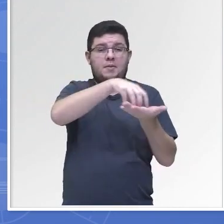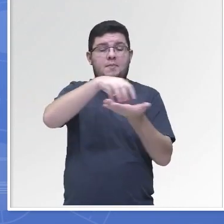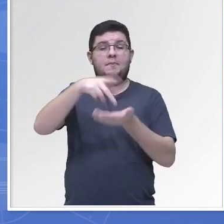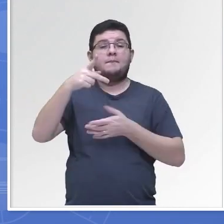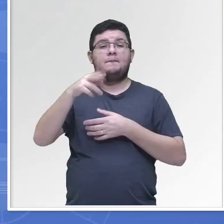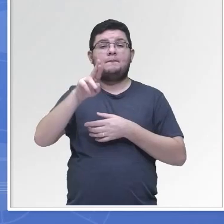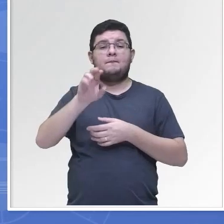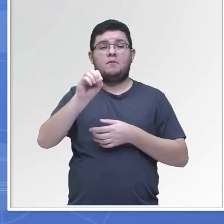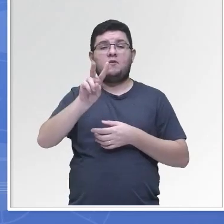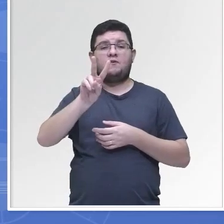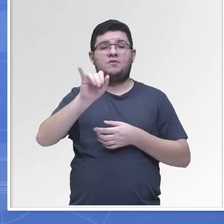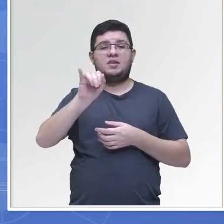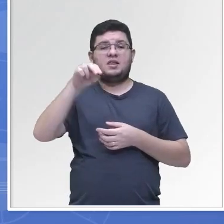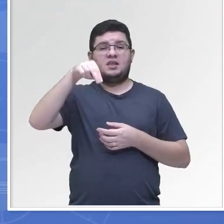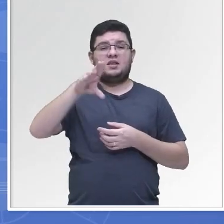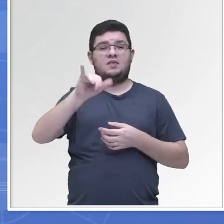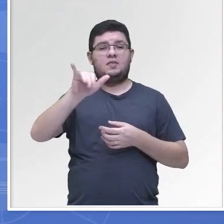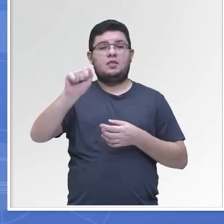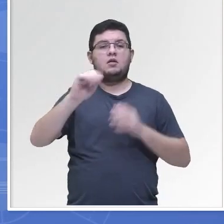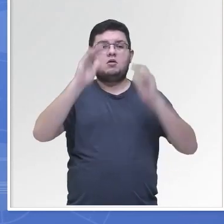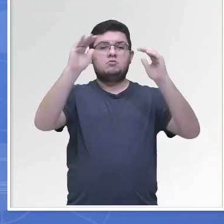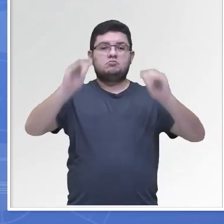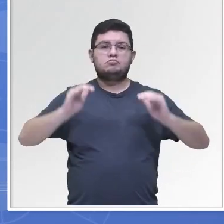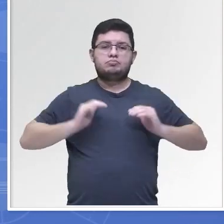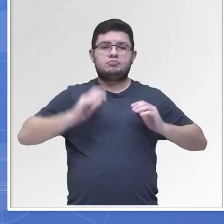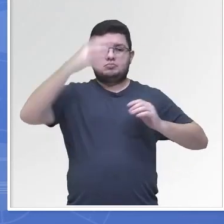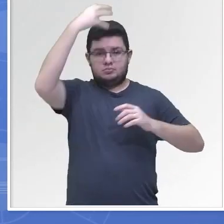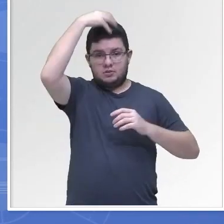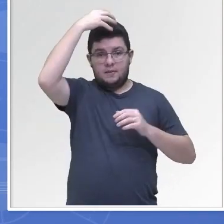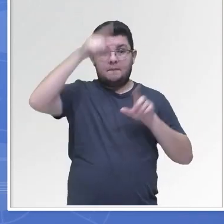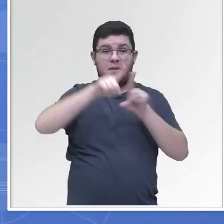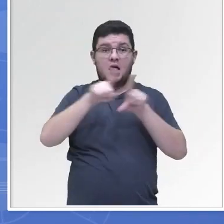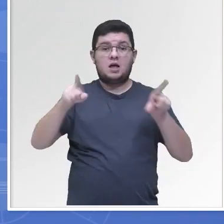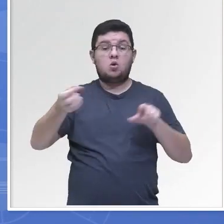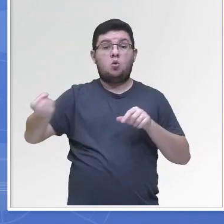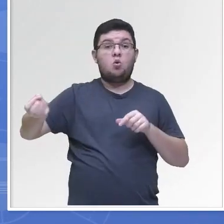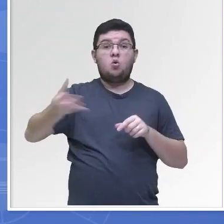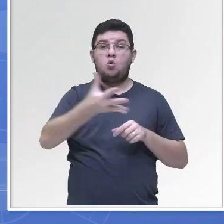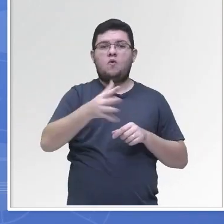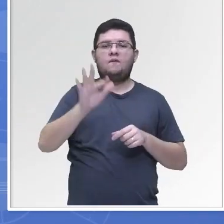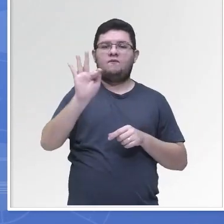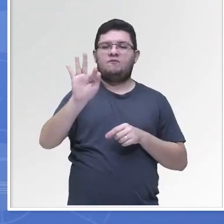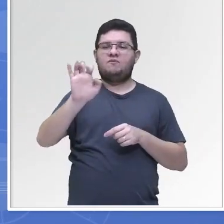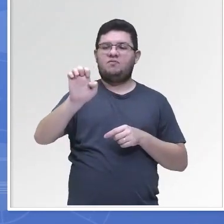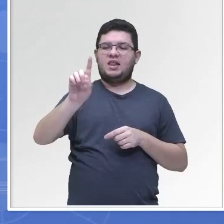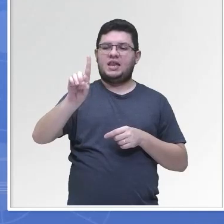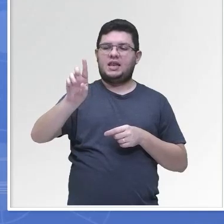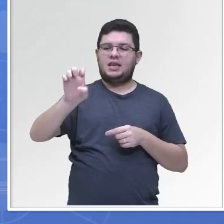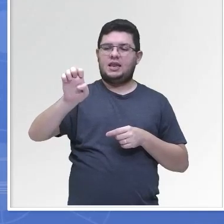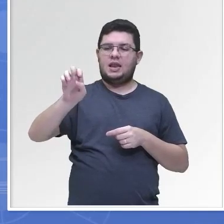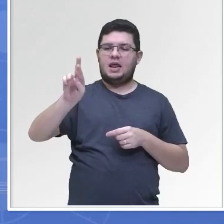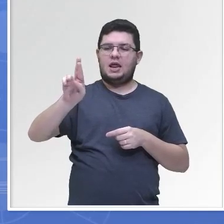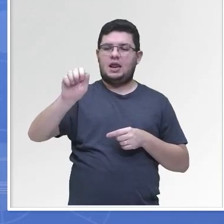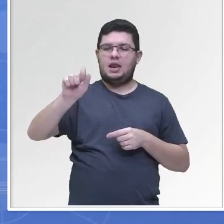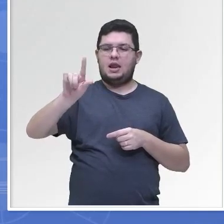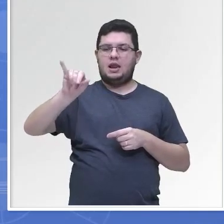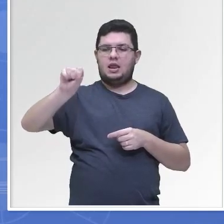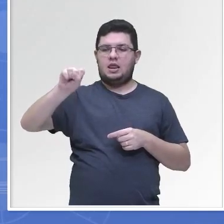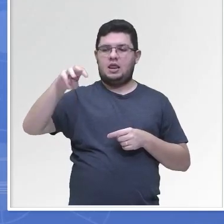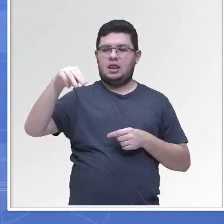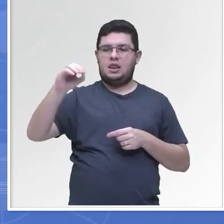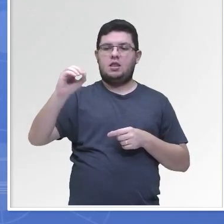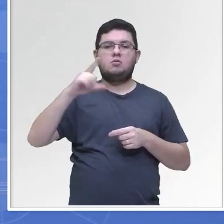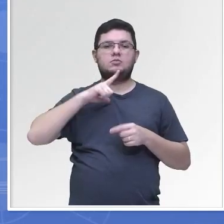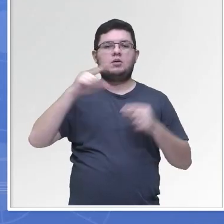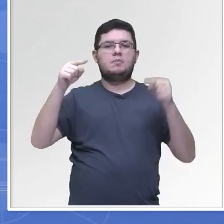imperador. Surgindo o federalismo, as palavrinhas tornam estado, e a gente pode ver qualquer coisa que você preenche, você vê lá